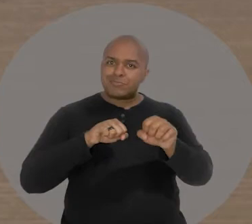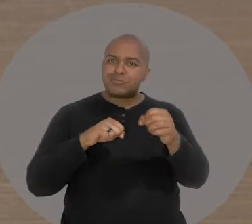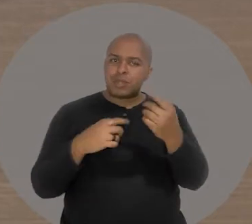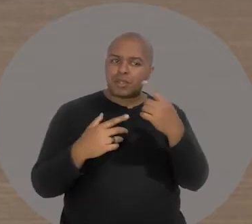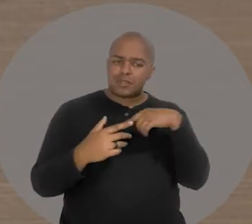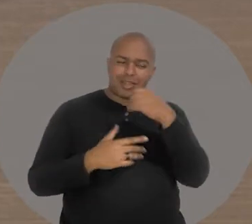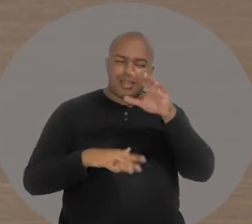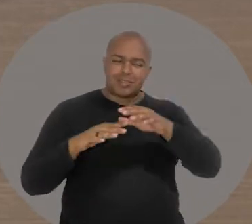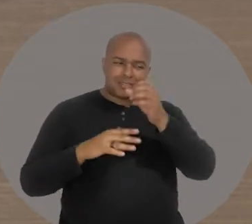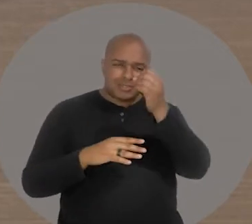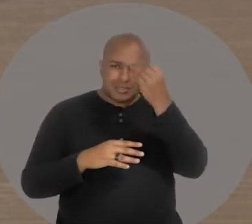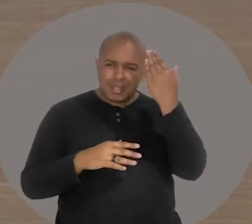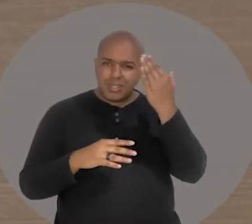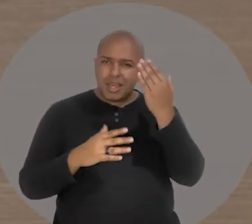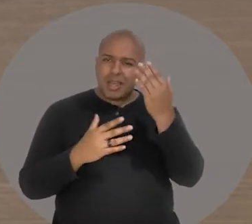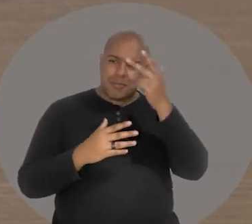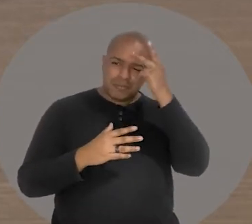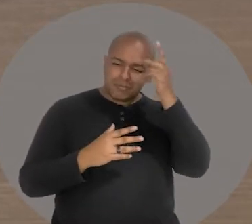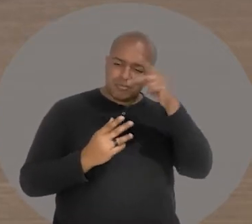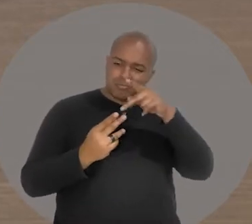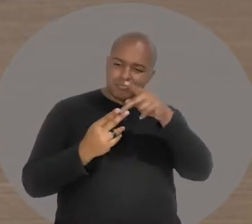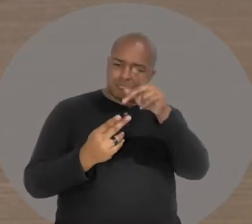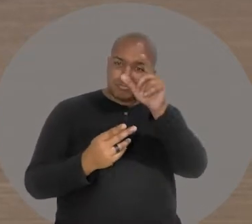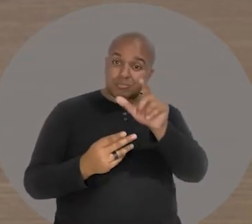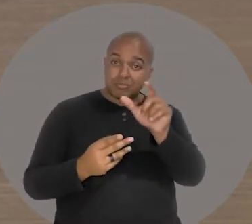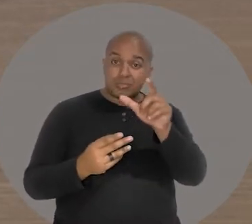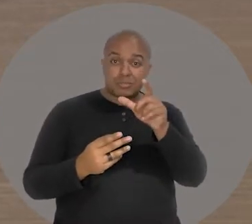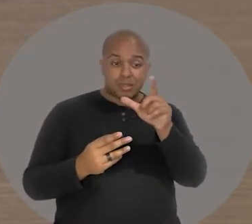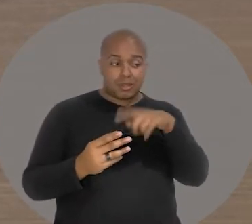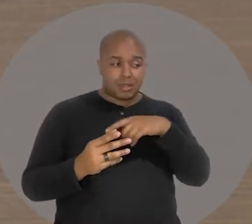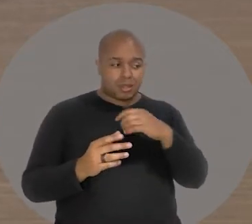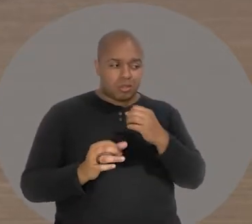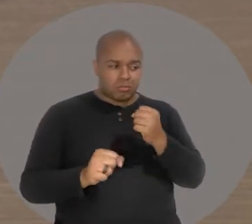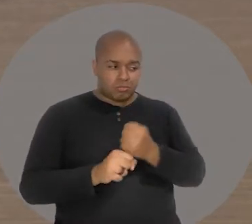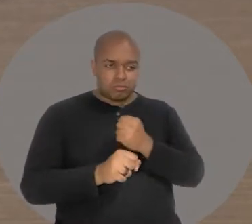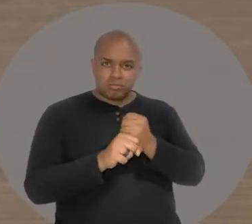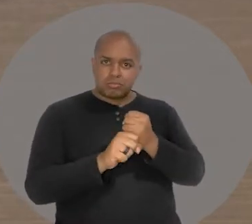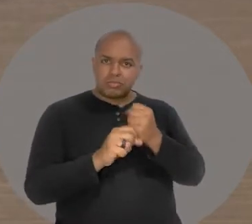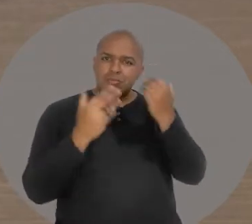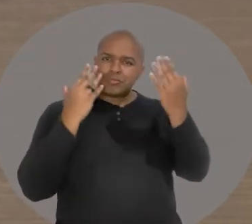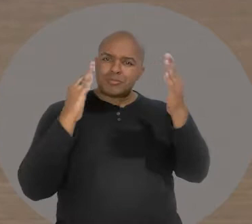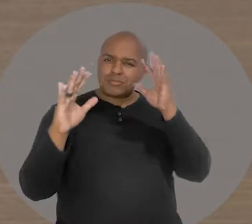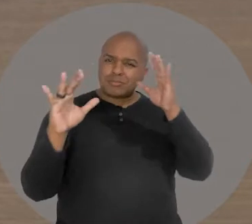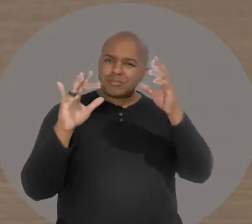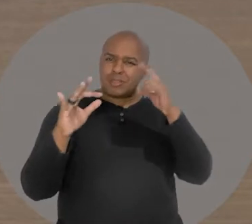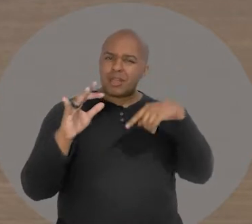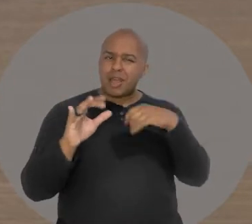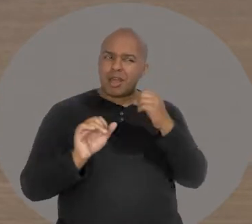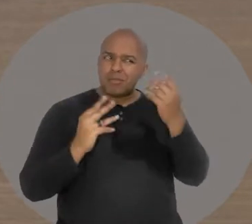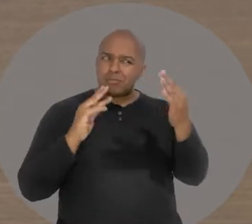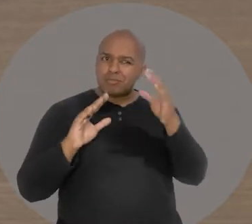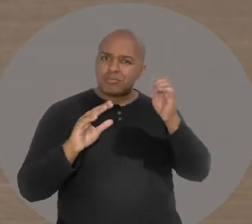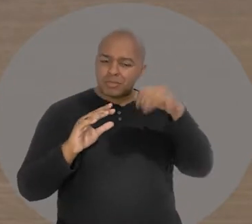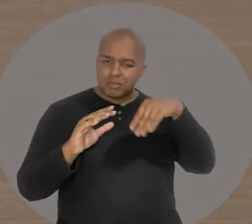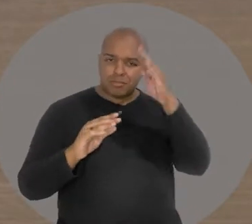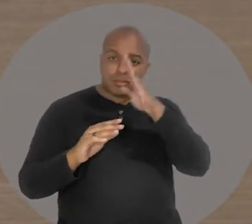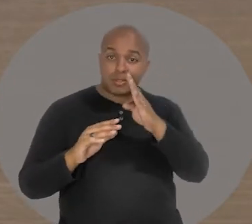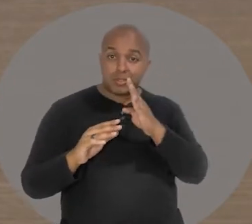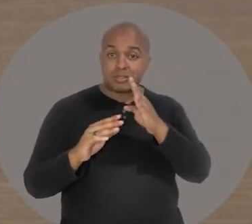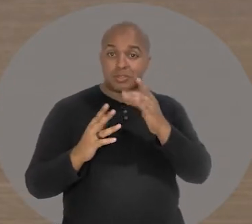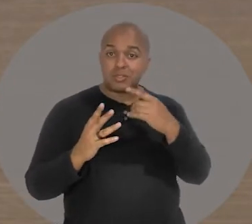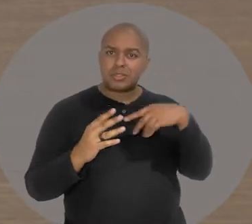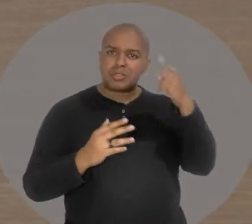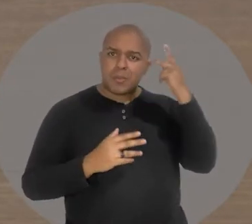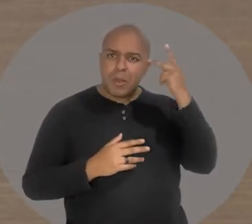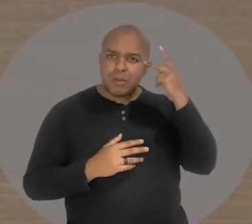esquecemos as personagens que construíram a psicologia no Brasil, a psicologia em São